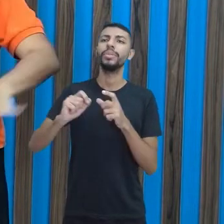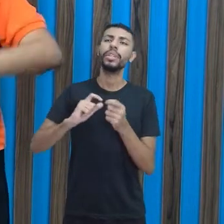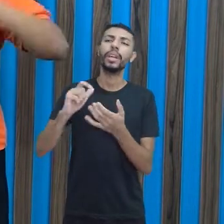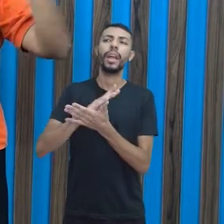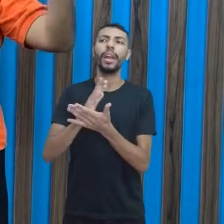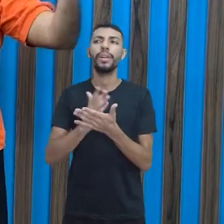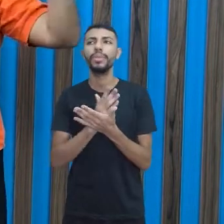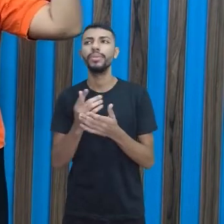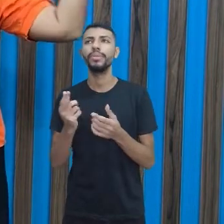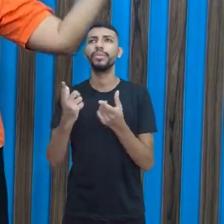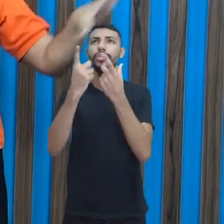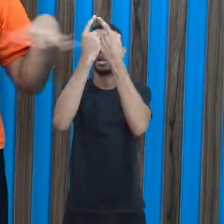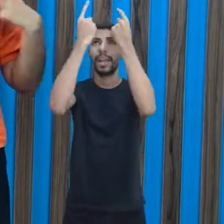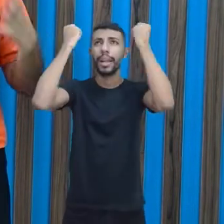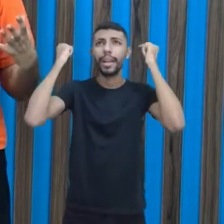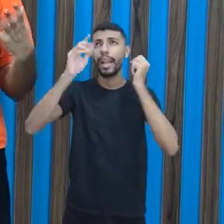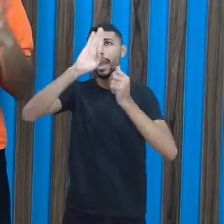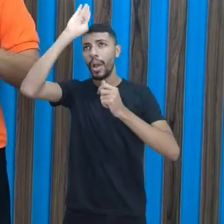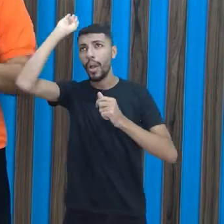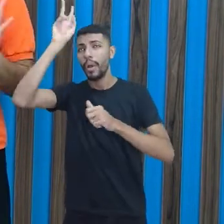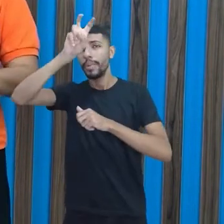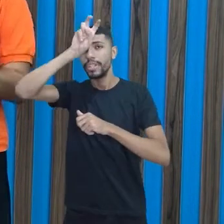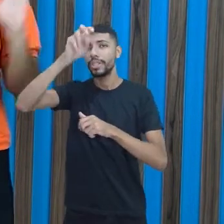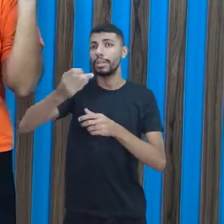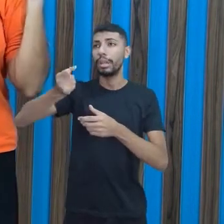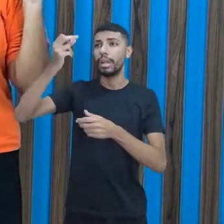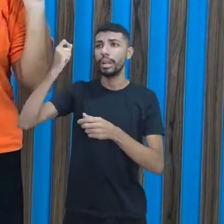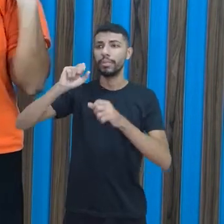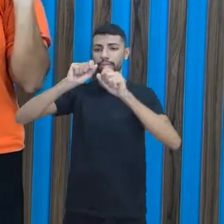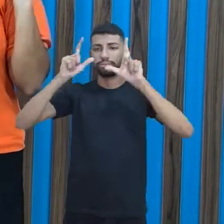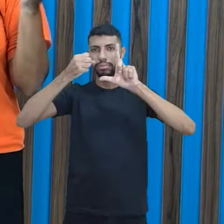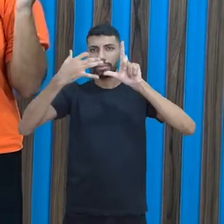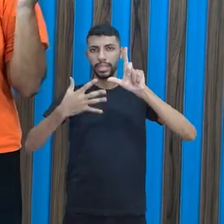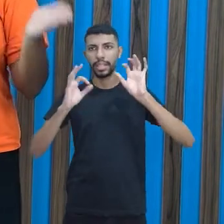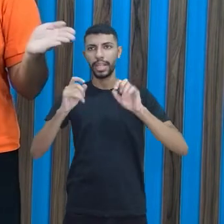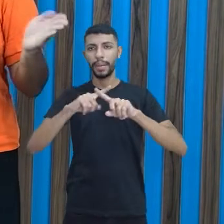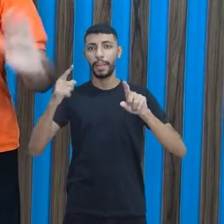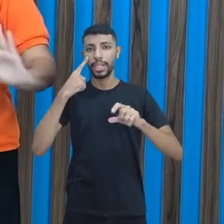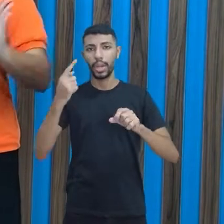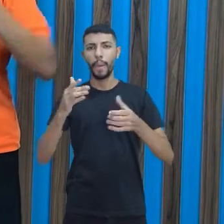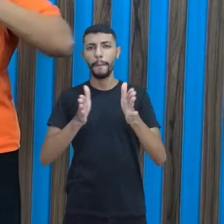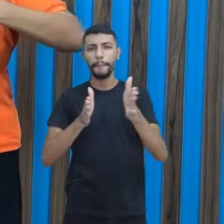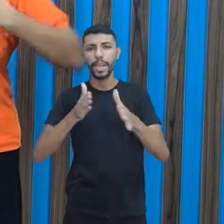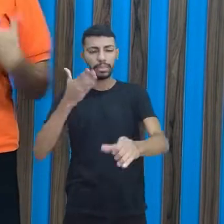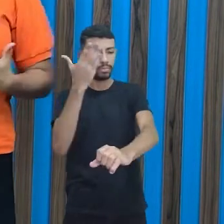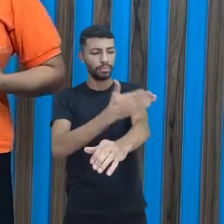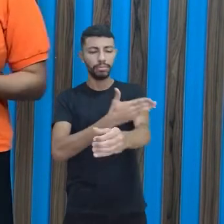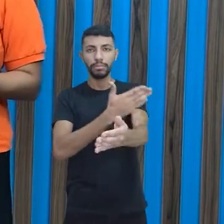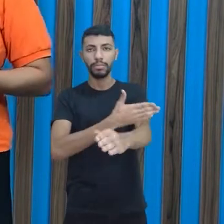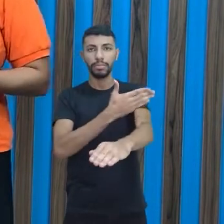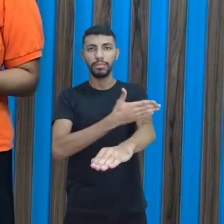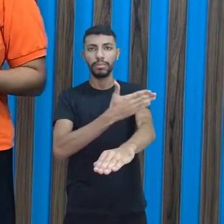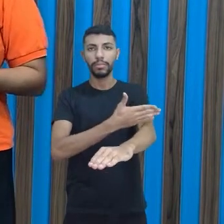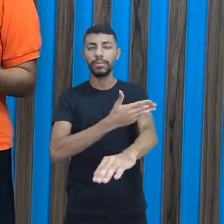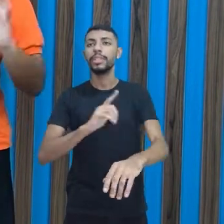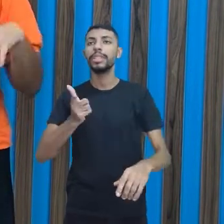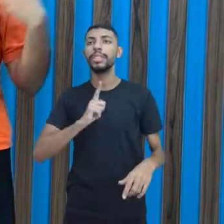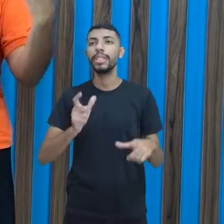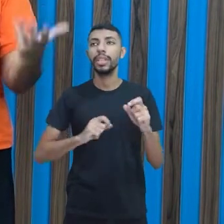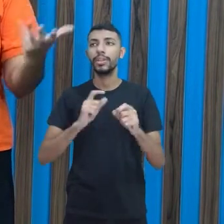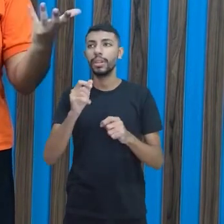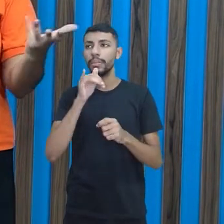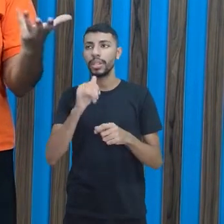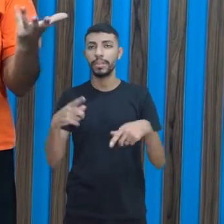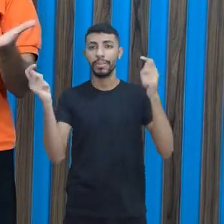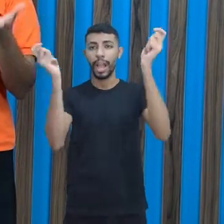autorretratos na Grécia, em Roma, Egito. Mas quando a gente tem um período da Idade Média, há esse apagamento do artista. Então, a arte